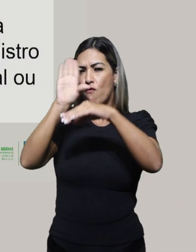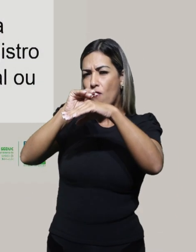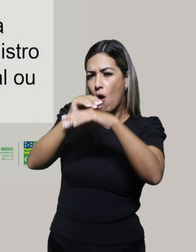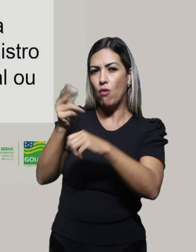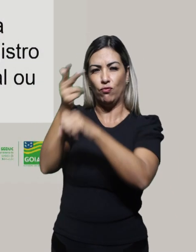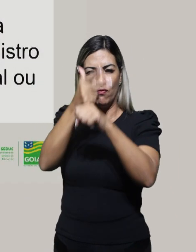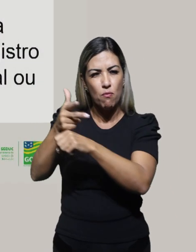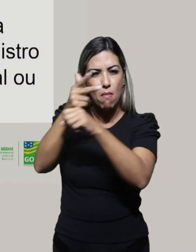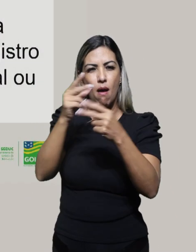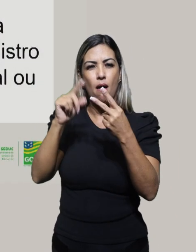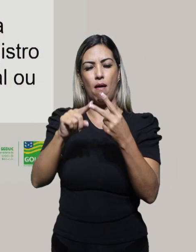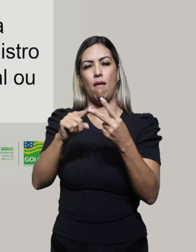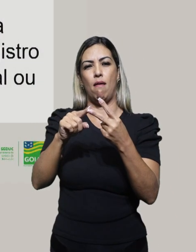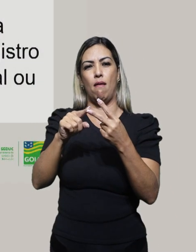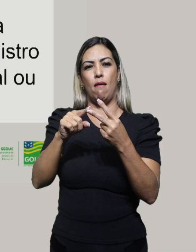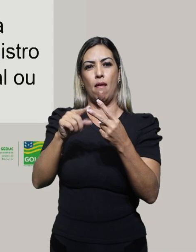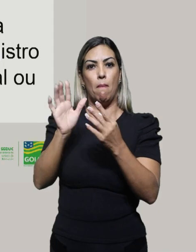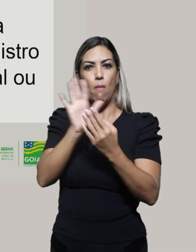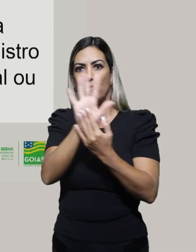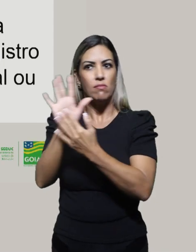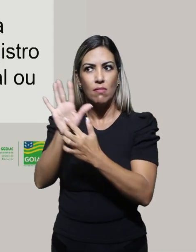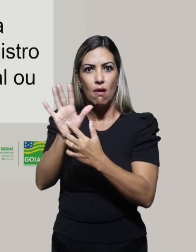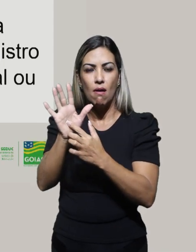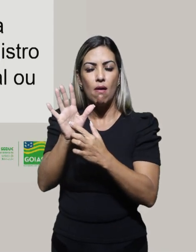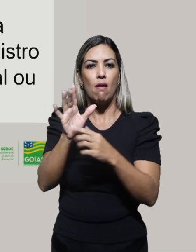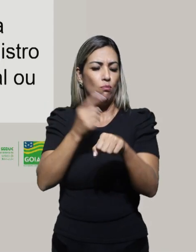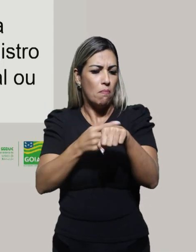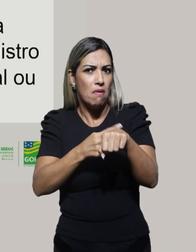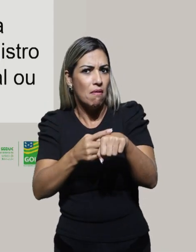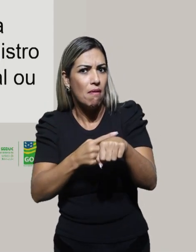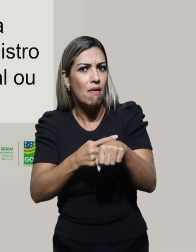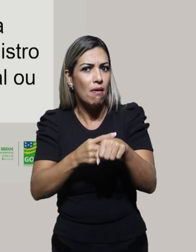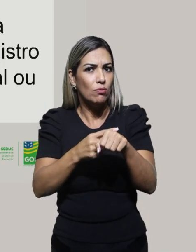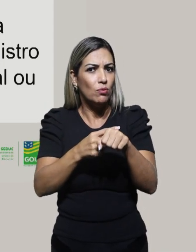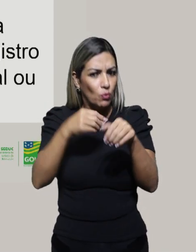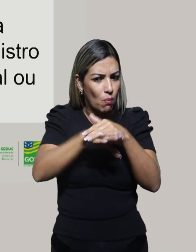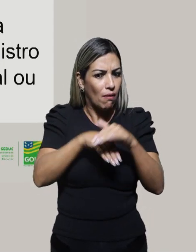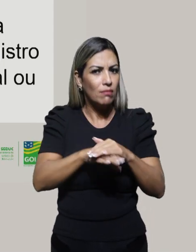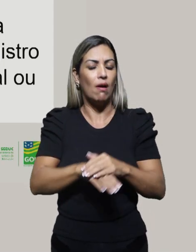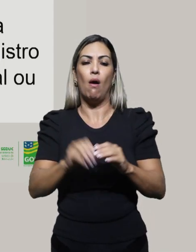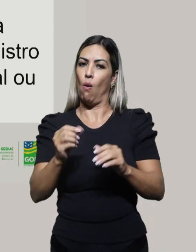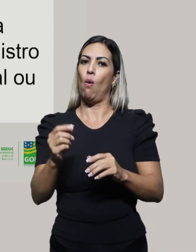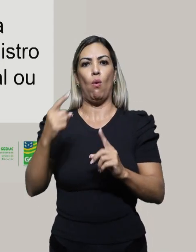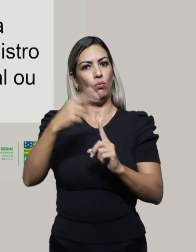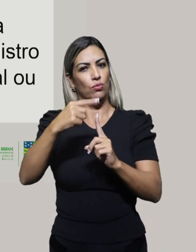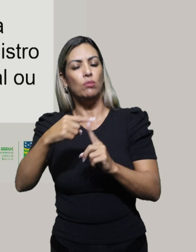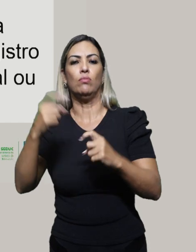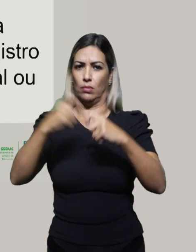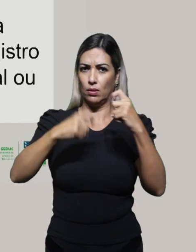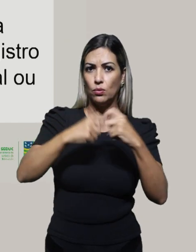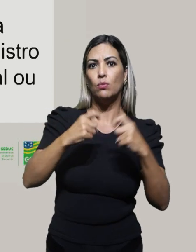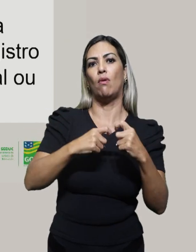foto, filmar, registrar por qualquer meio conteúdo com cena de nudez ou ato sexual